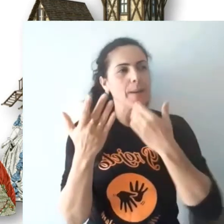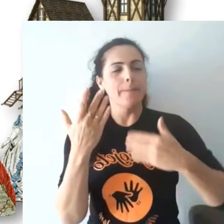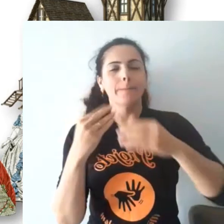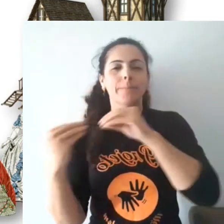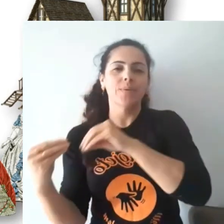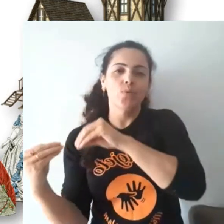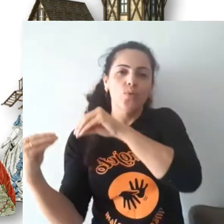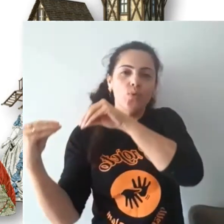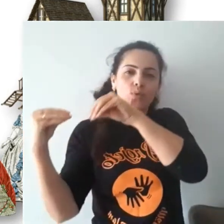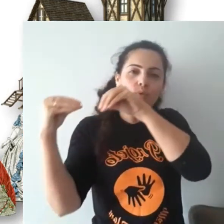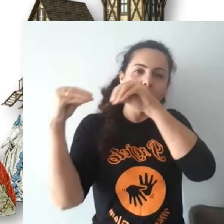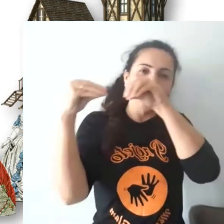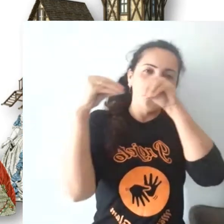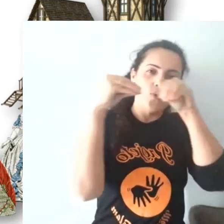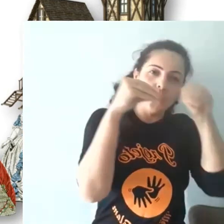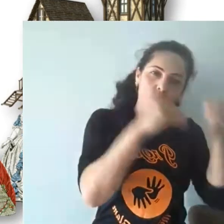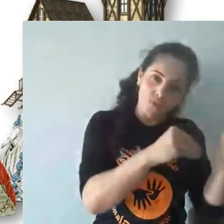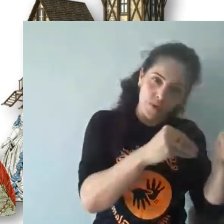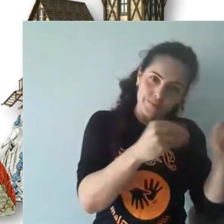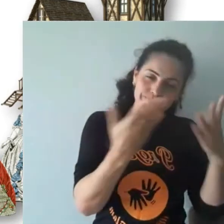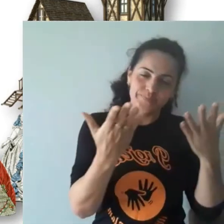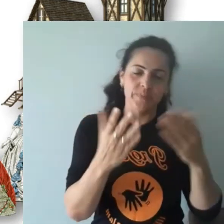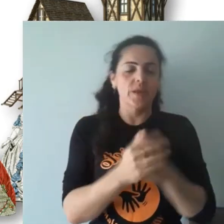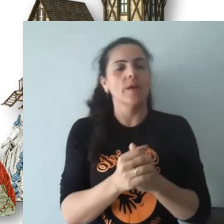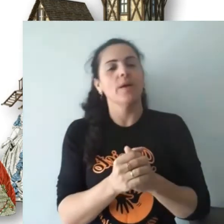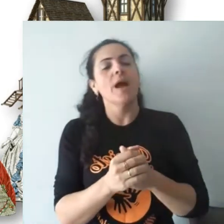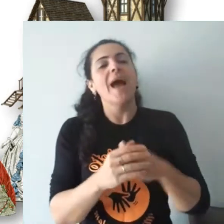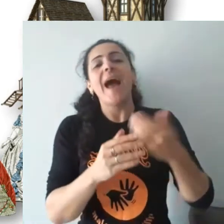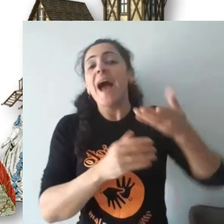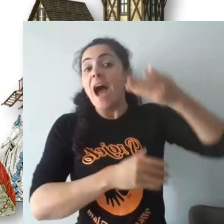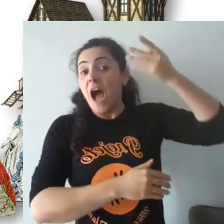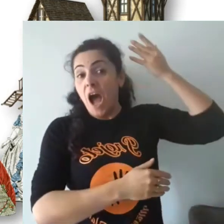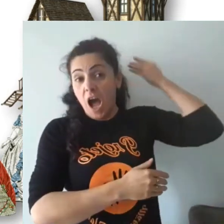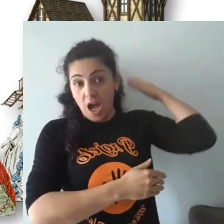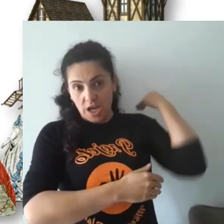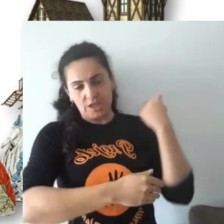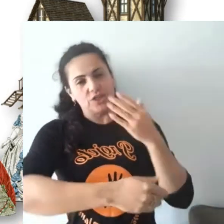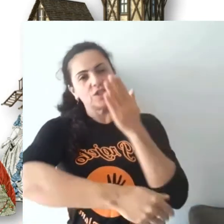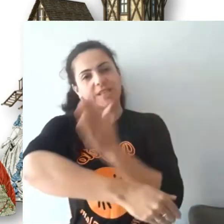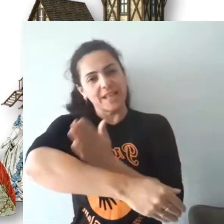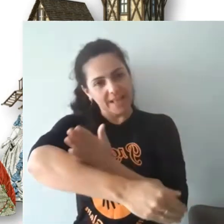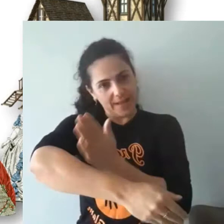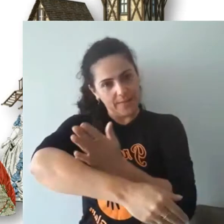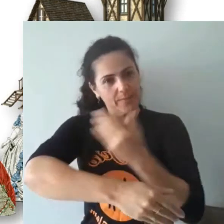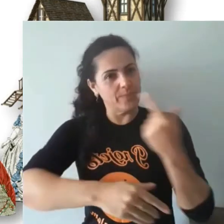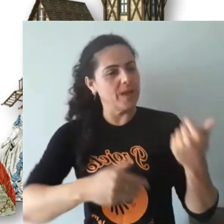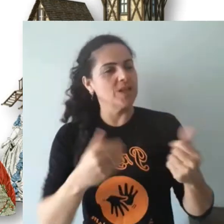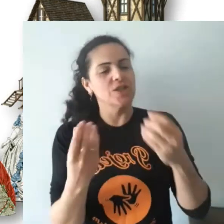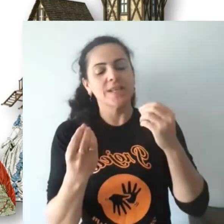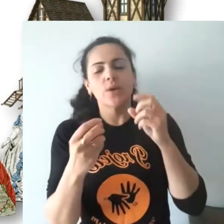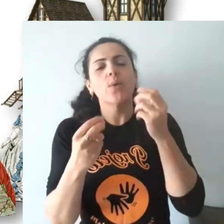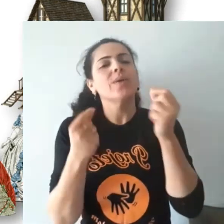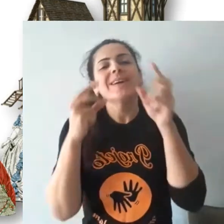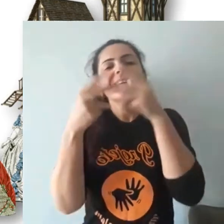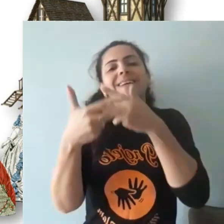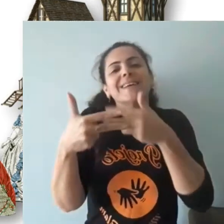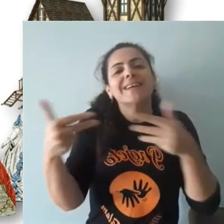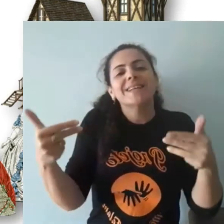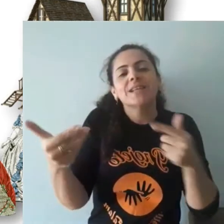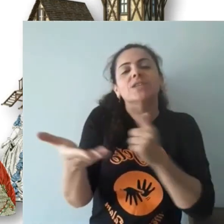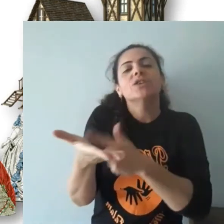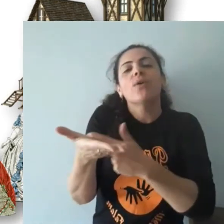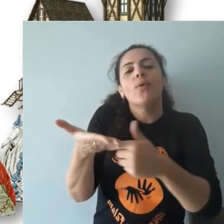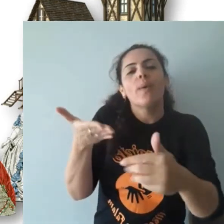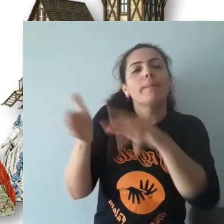para você. Tá? O feudalismo então ele era caracterizado pela posse de terras, por isso então o nome